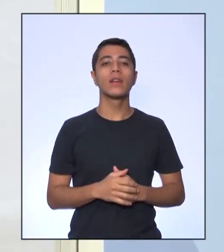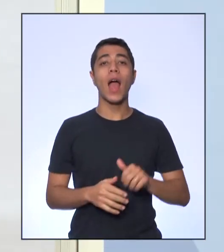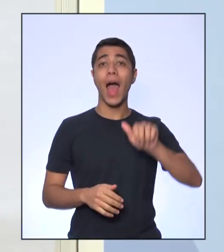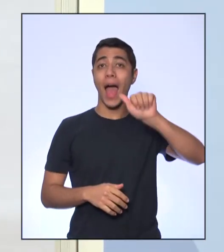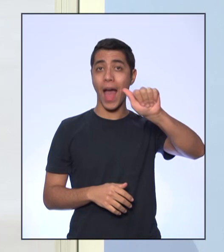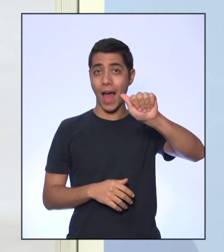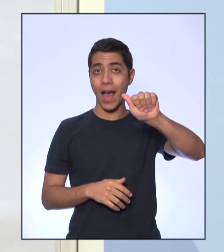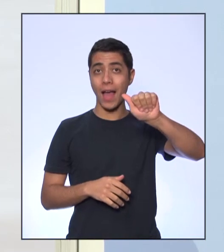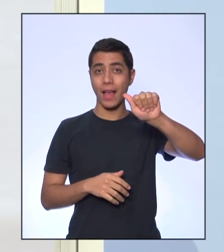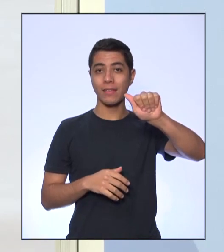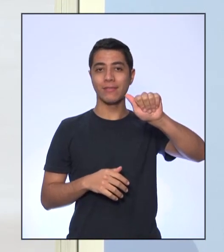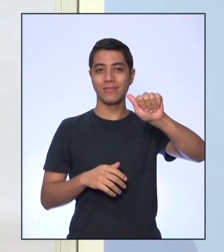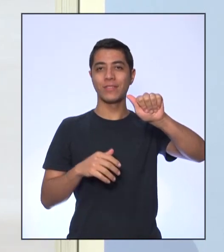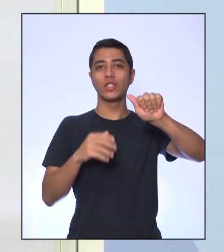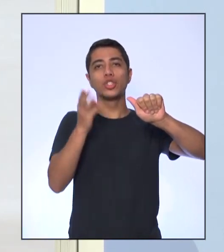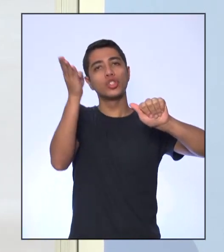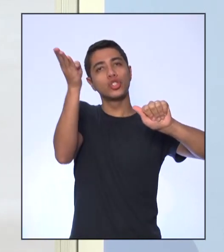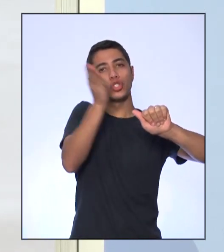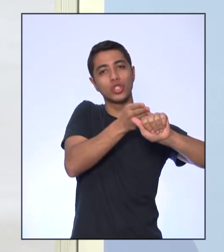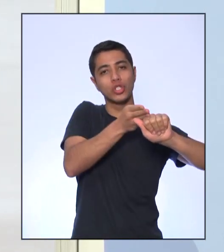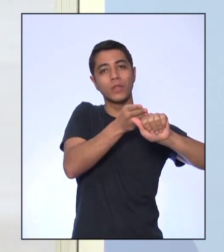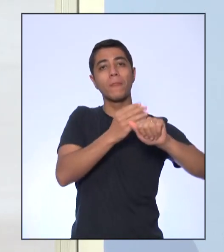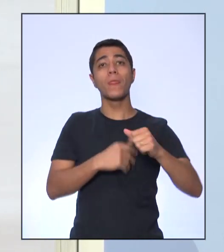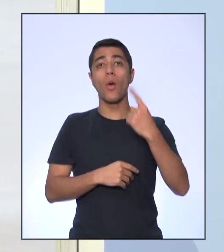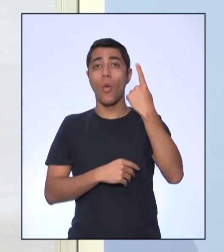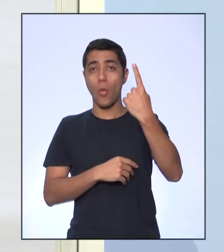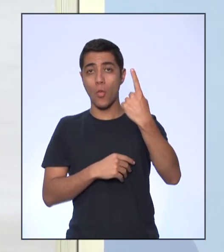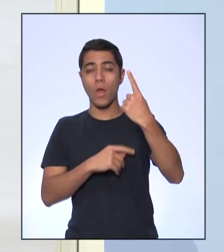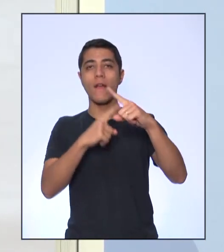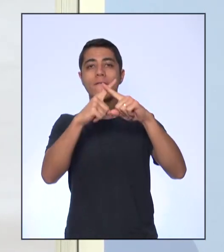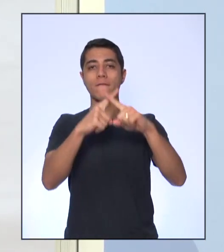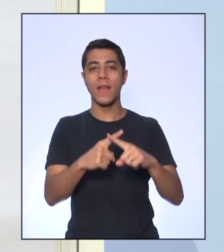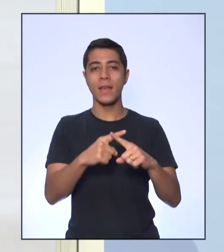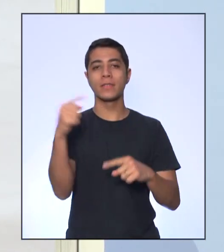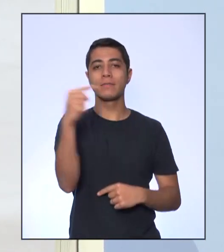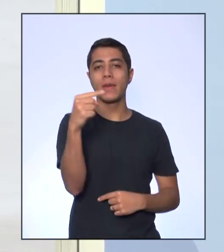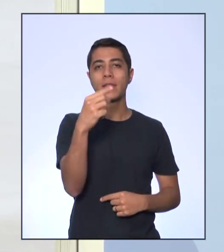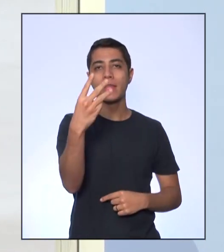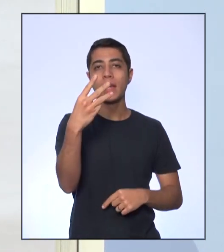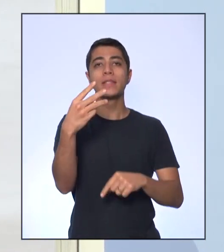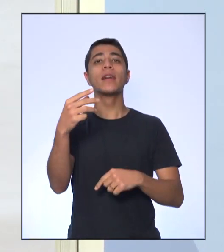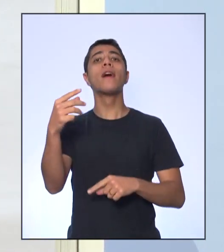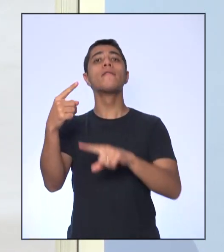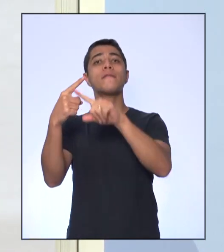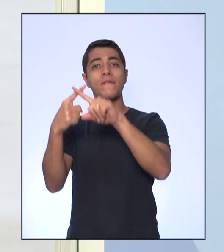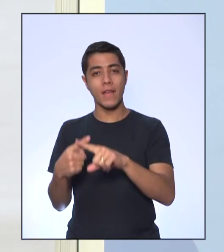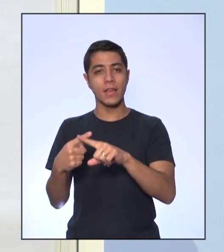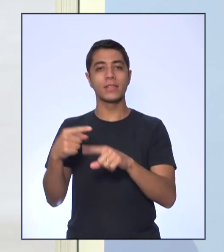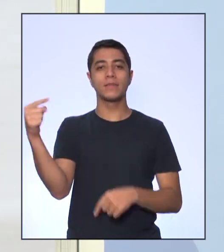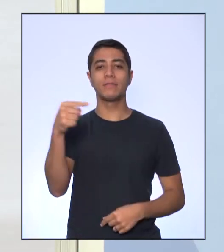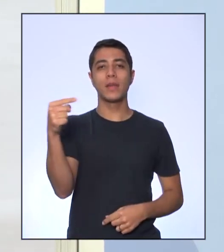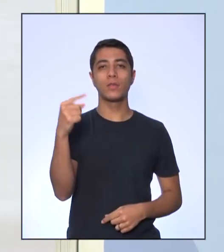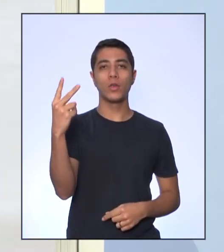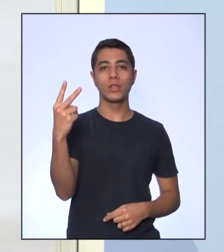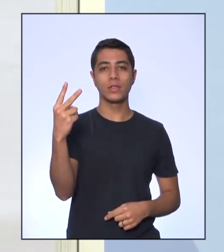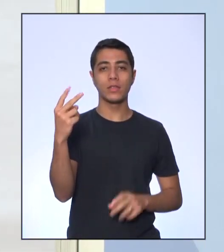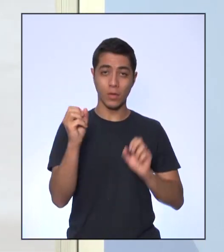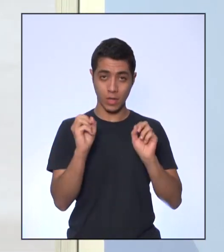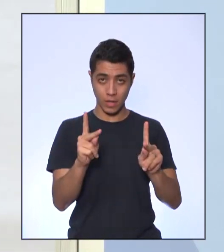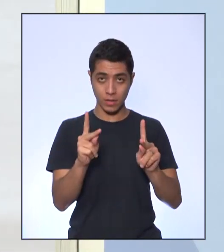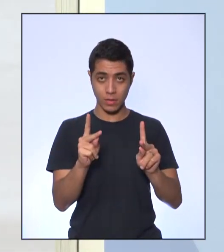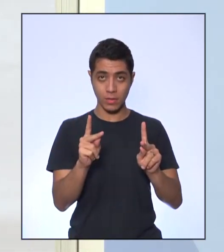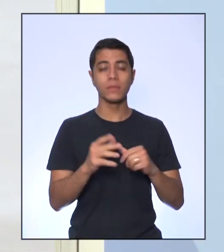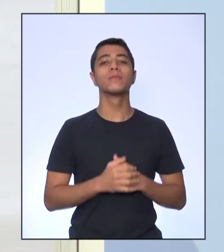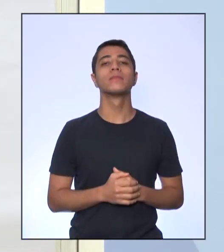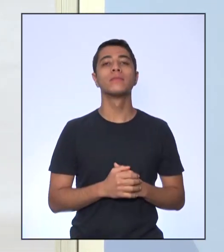diagonal. 1 vezes menos 3 vezes um menos 2 aqui. Beleza. Venho para outra aqui,